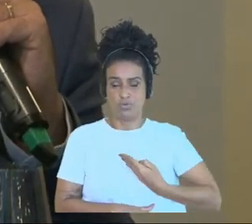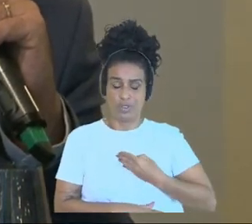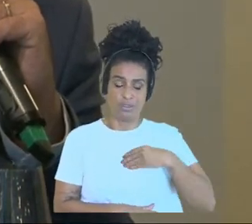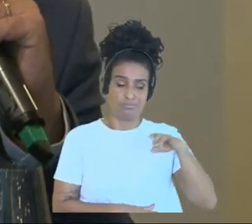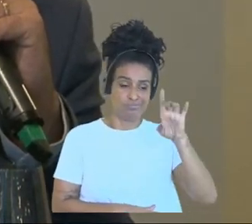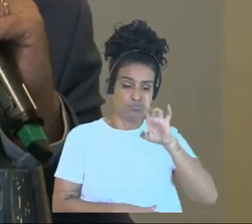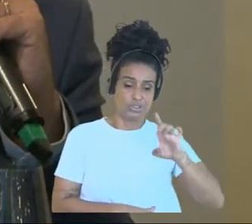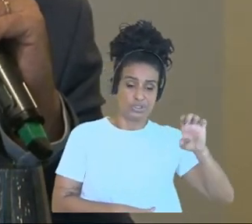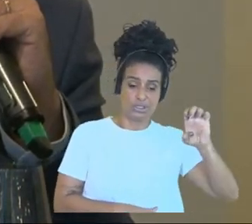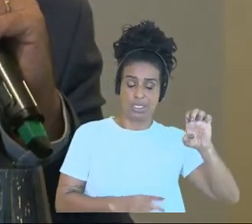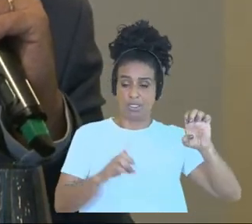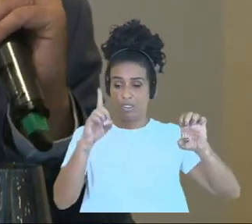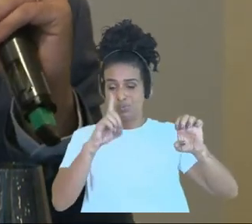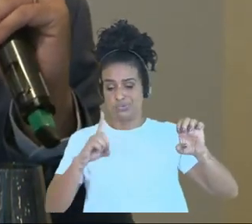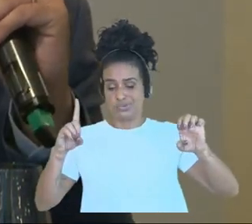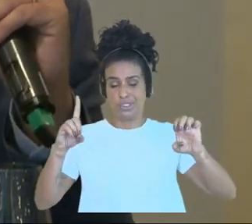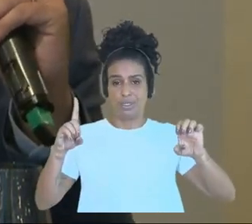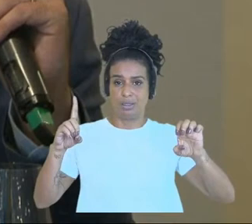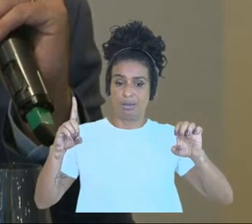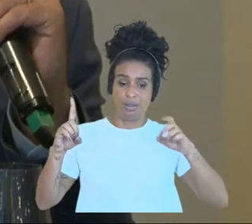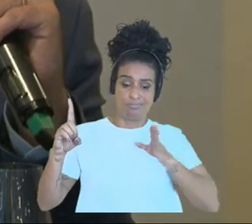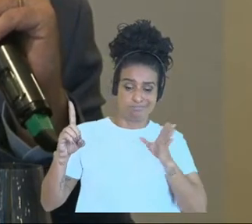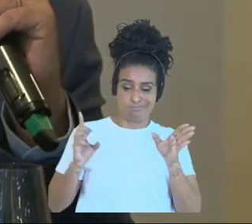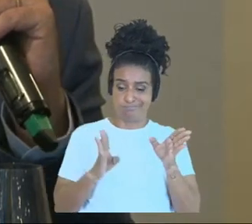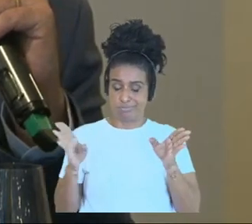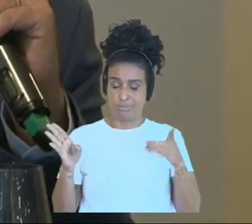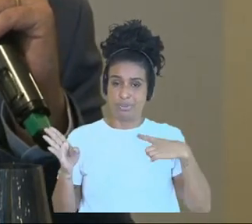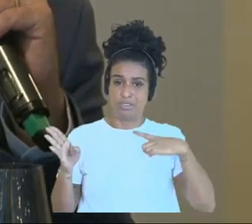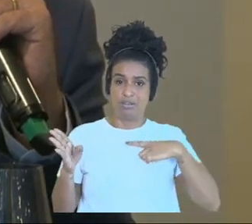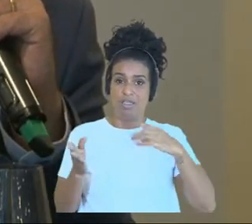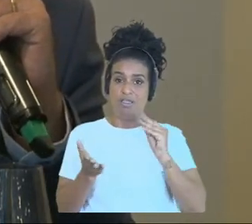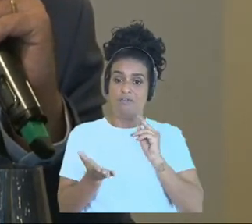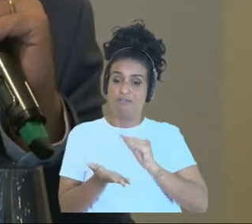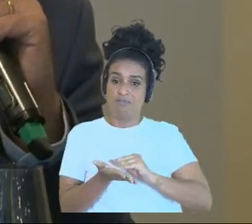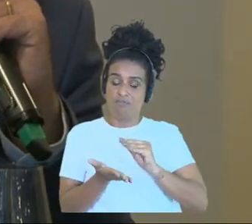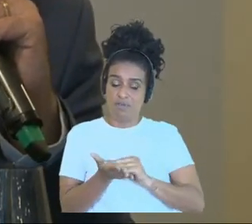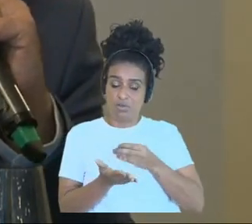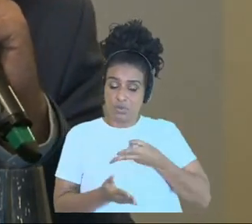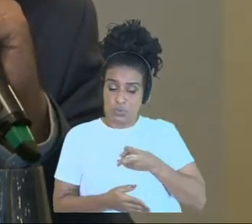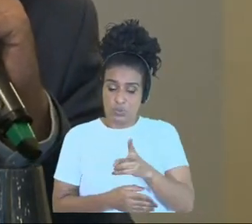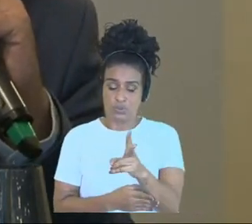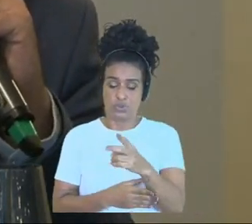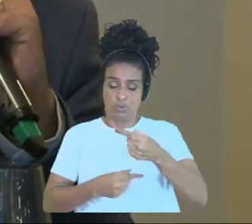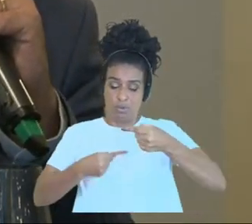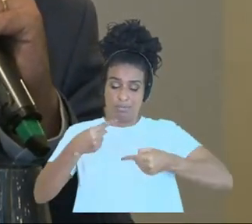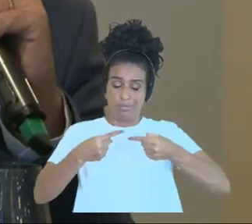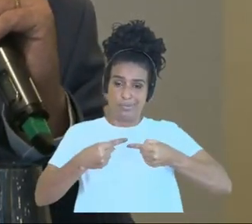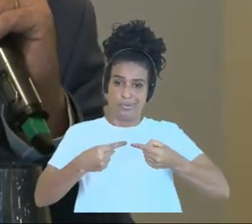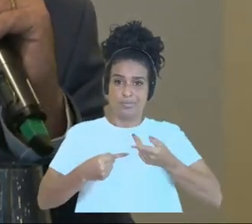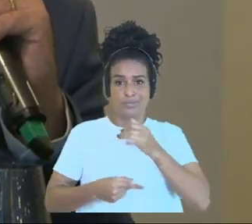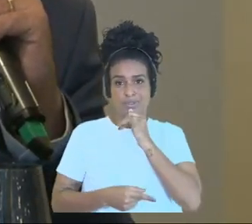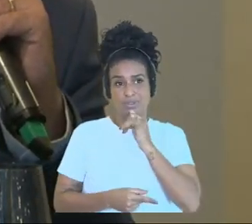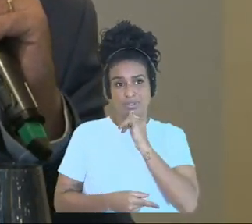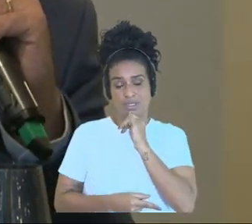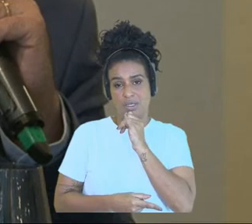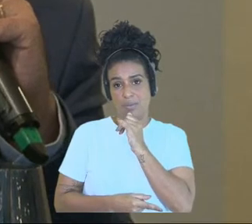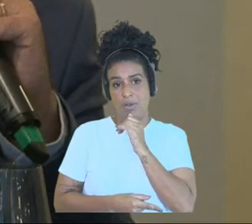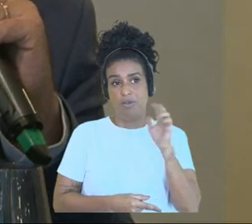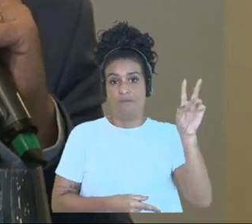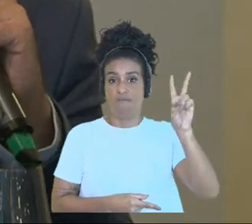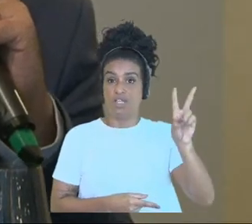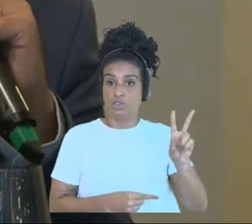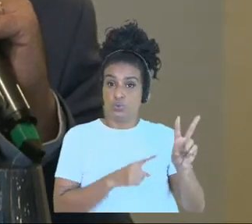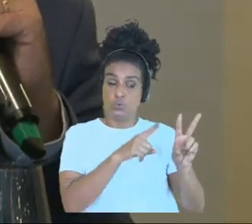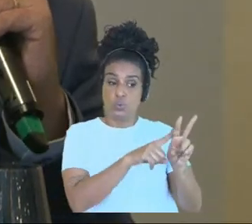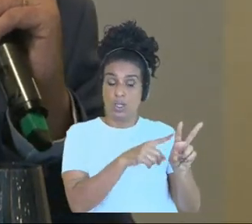e, ao mesmo tempo, uma descontinuidade em determinadas áreas de políticas públicas. Essa é a razão pela qual, por exemplo, um país como a Venezuela, por pior